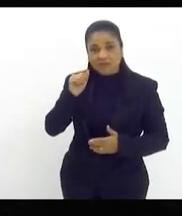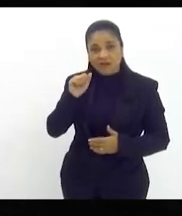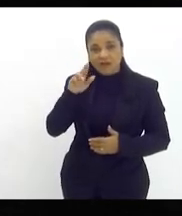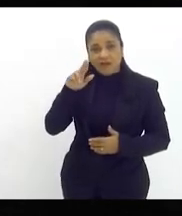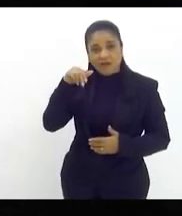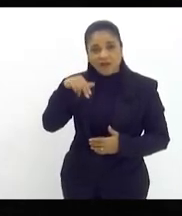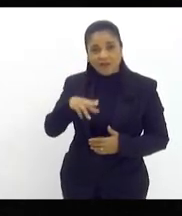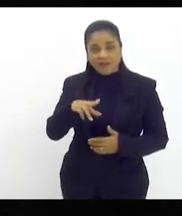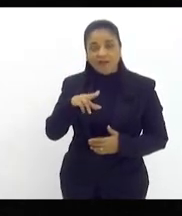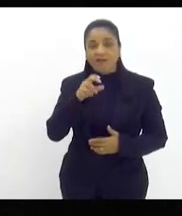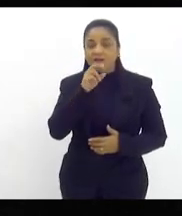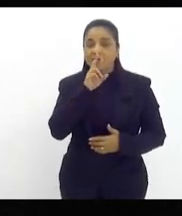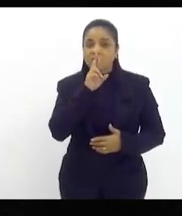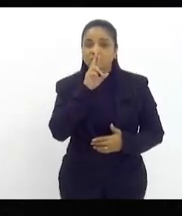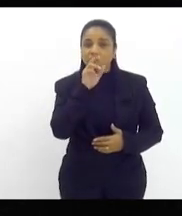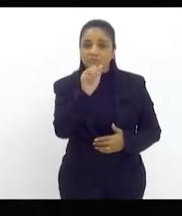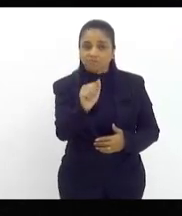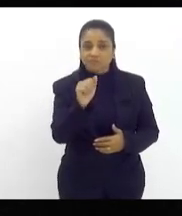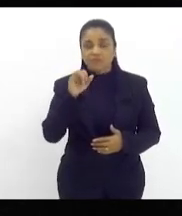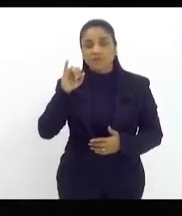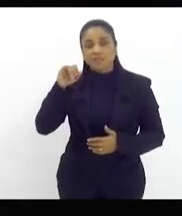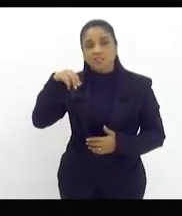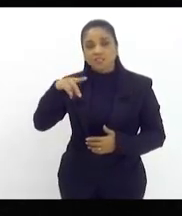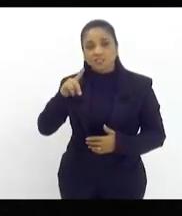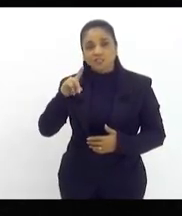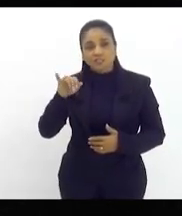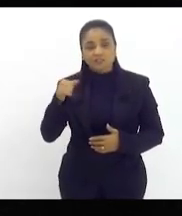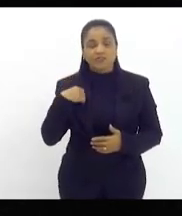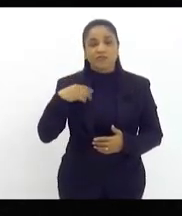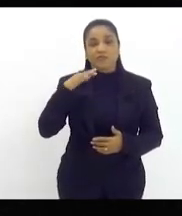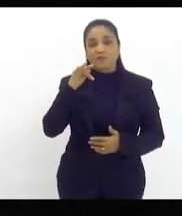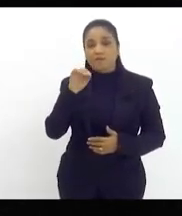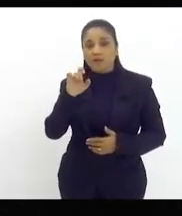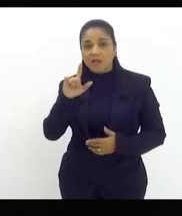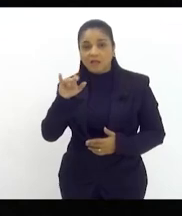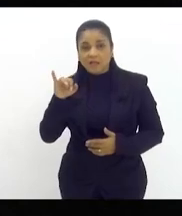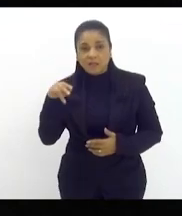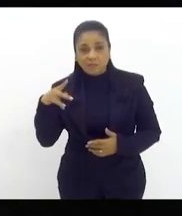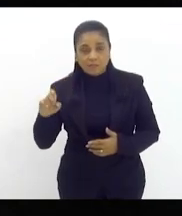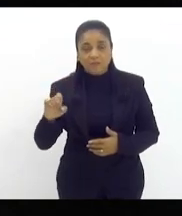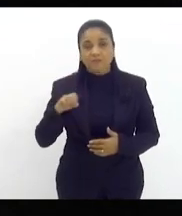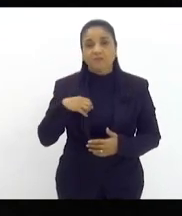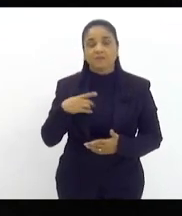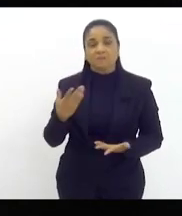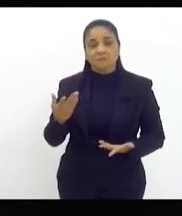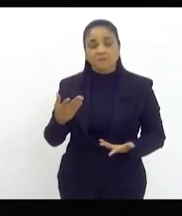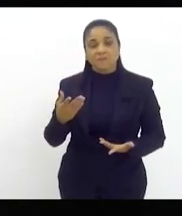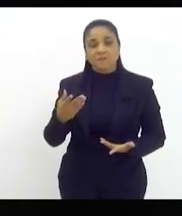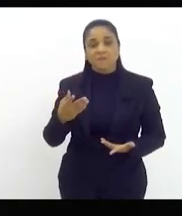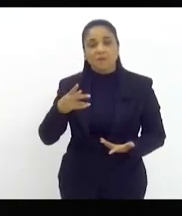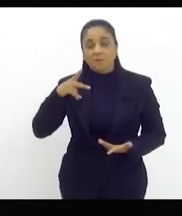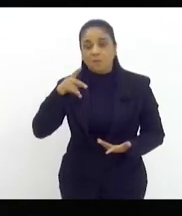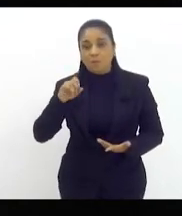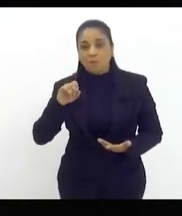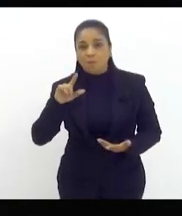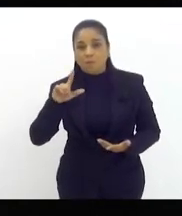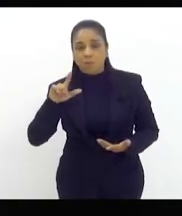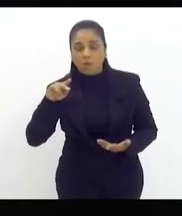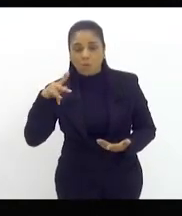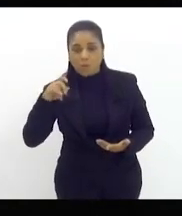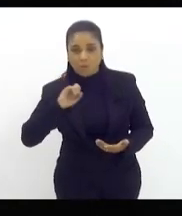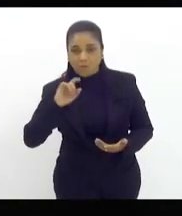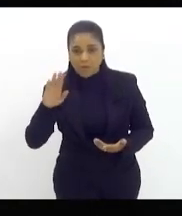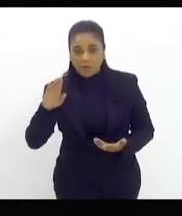Amorim a Índia Felipe Polbel Marcelo Dino enfim nós queremos dar essa segurança é um